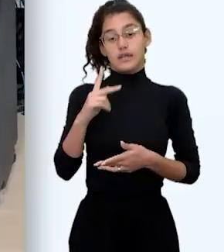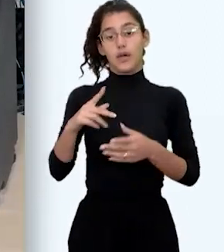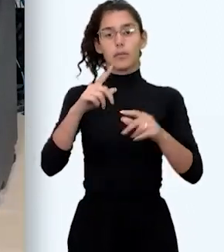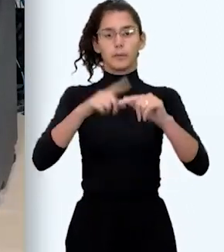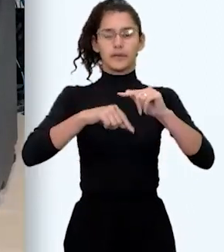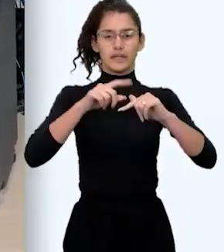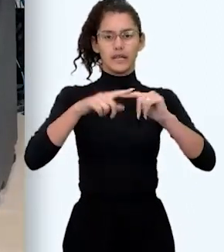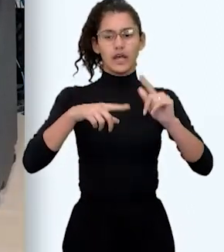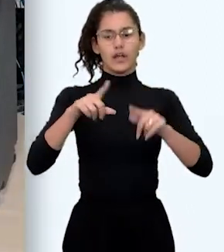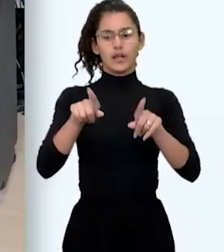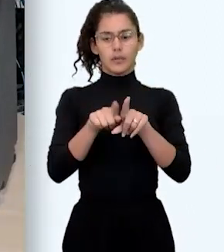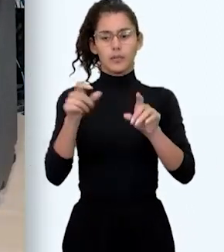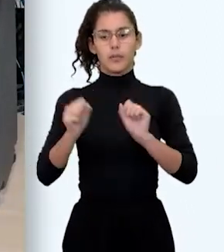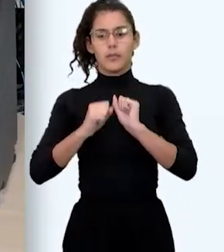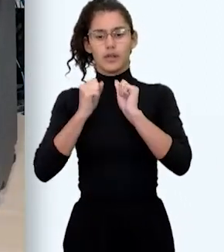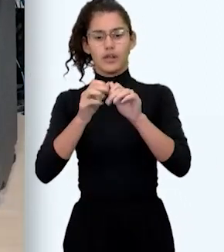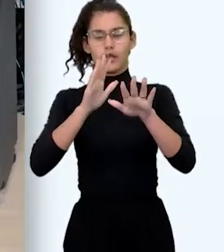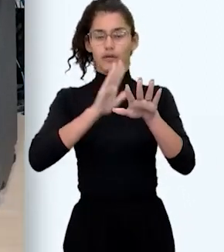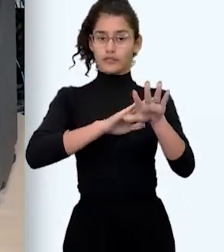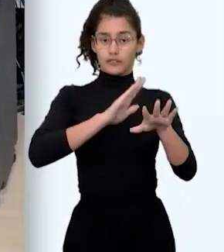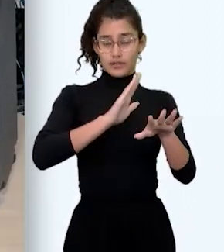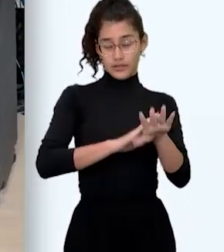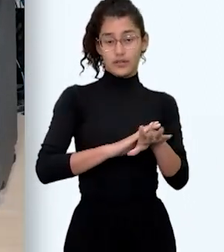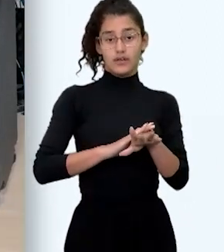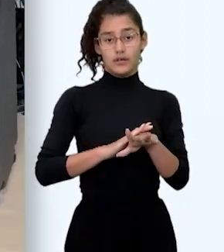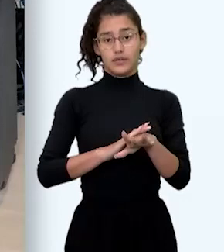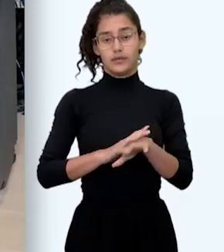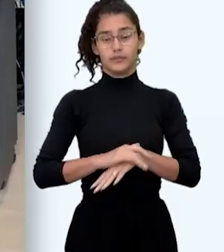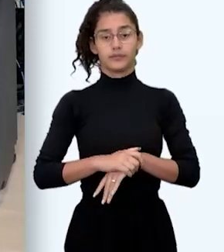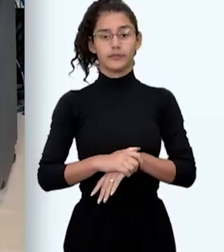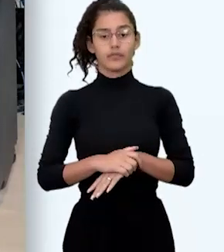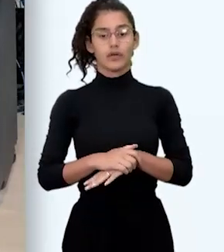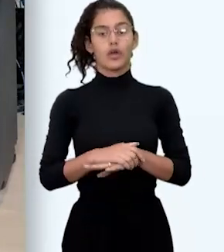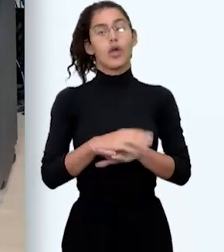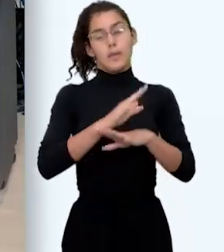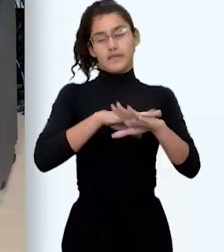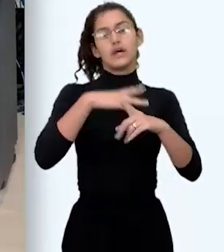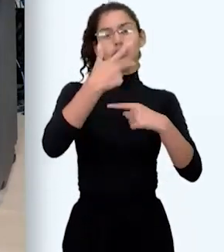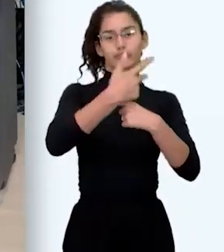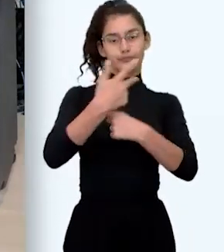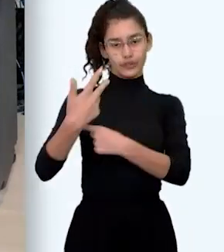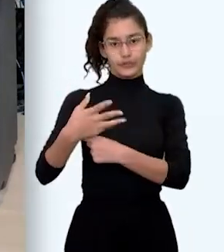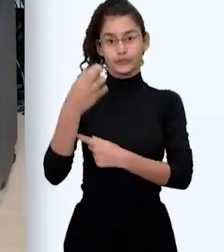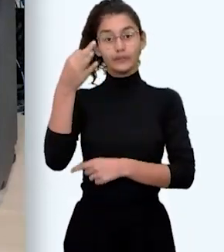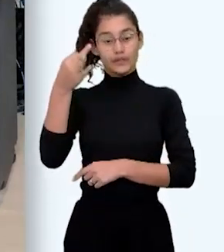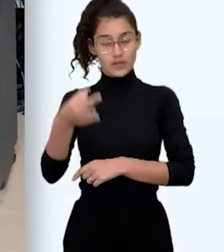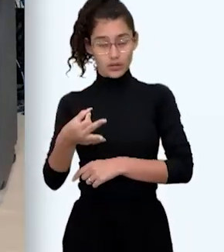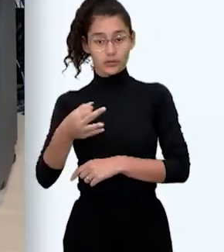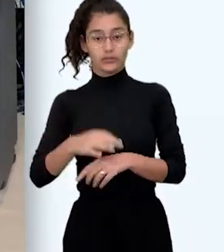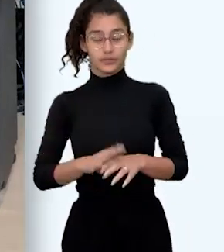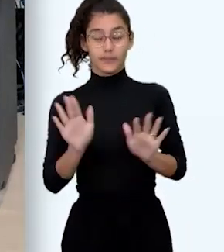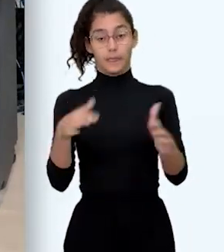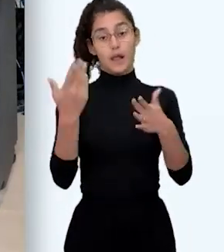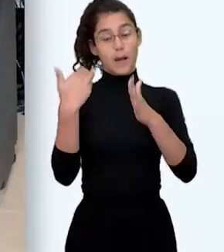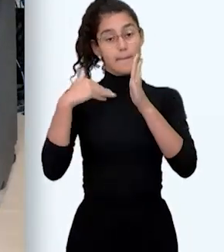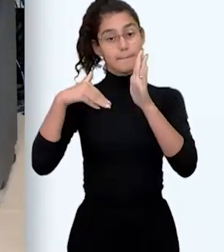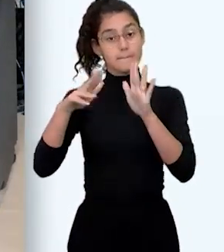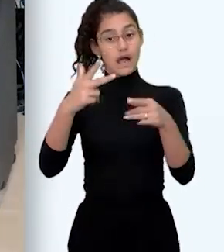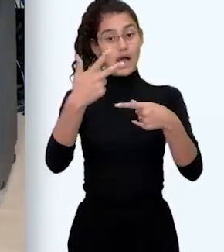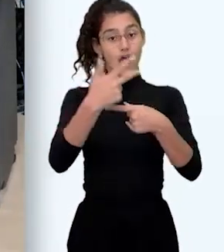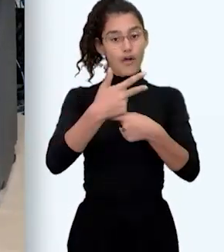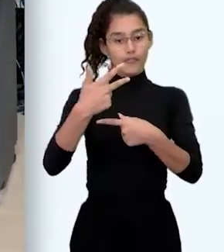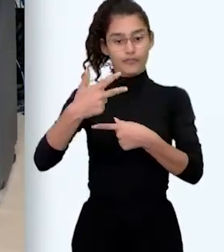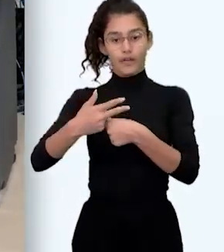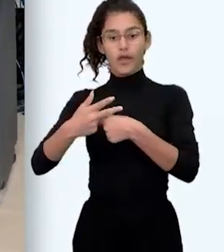material para colher, para você fazer o produto final, o vídeo, né? No caso, né? Então, quanto mais objetos você